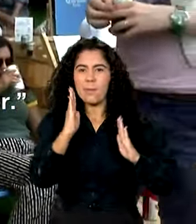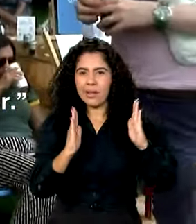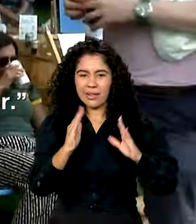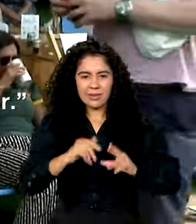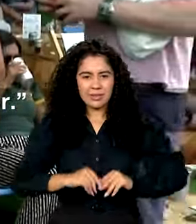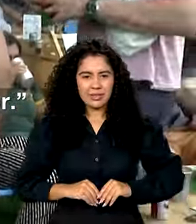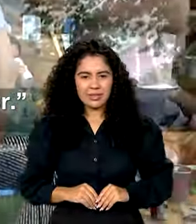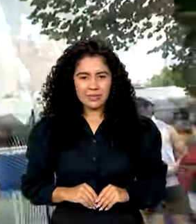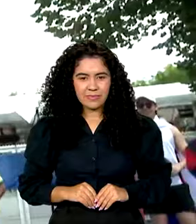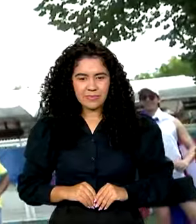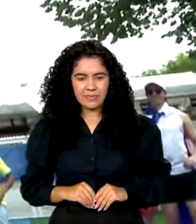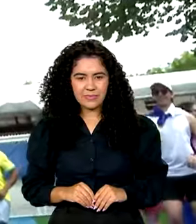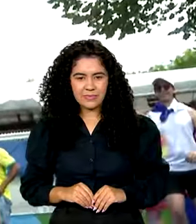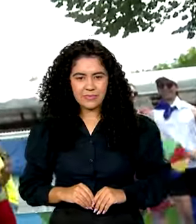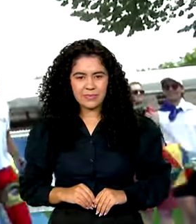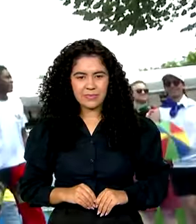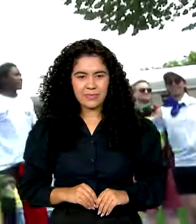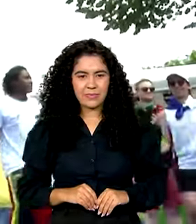l'ambiance e a chaleur.